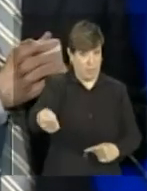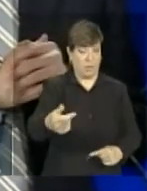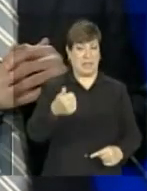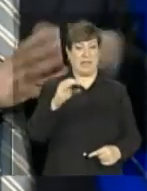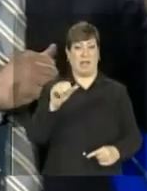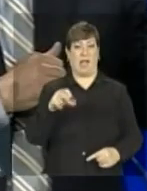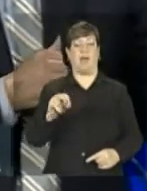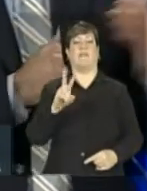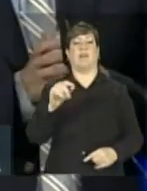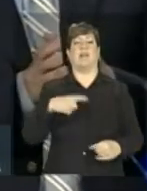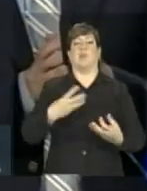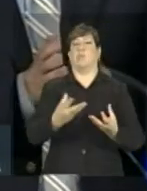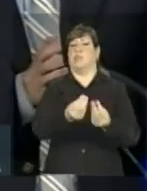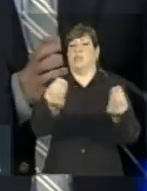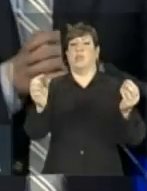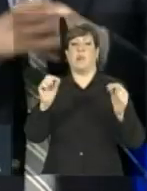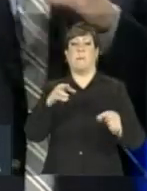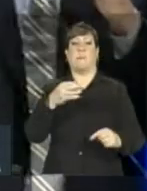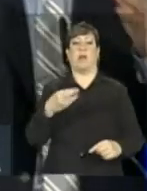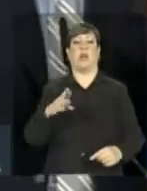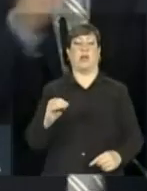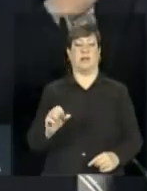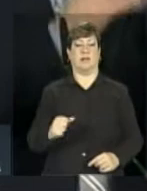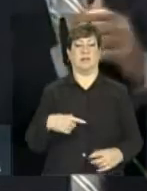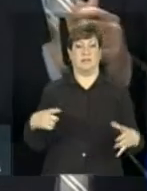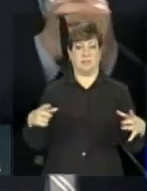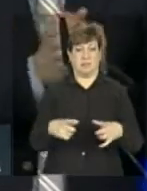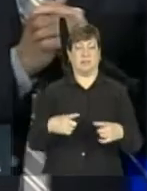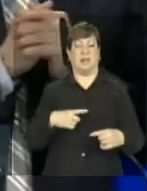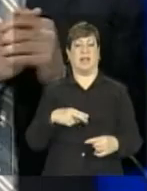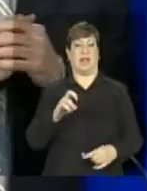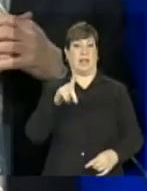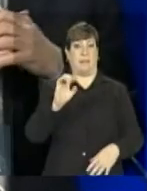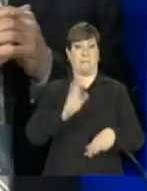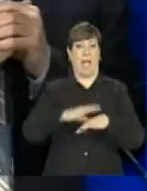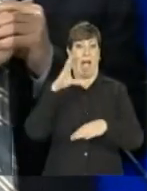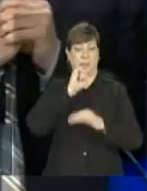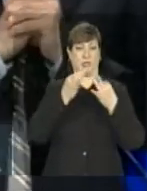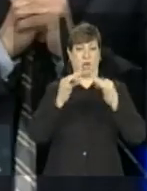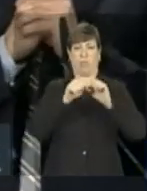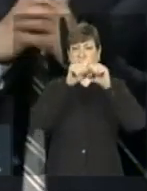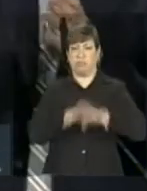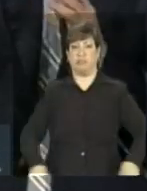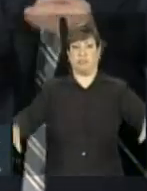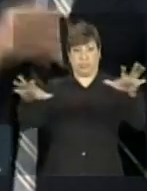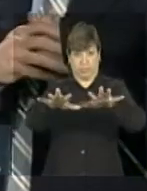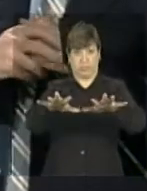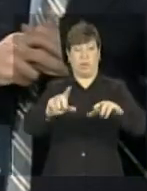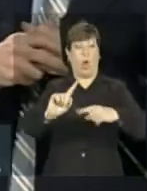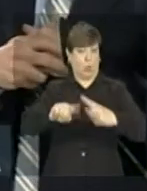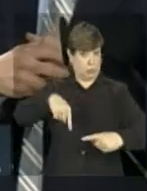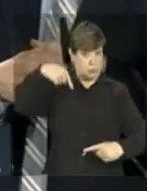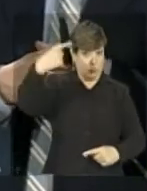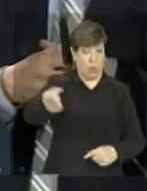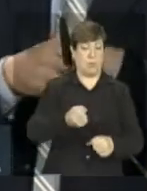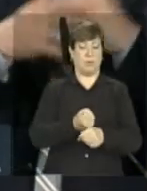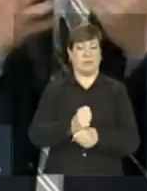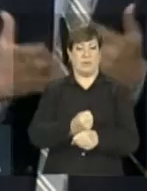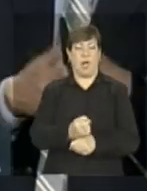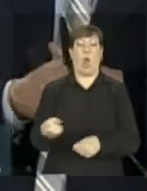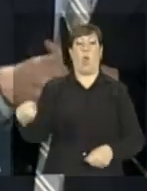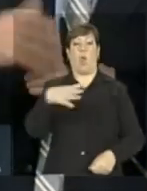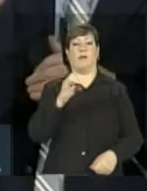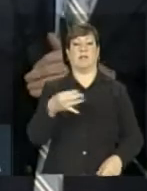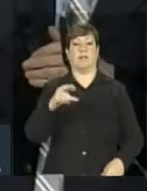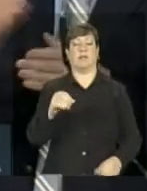enormes melhorias na infraestrutura digital, através de redes mais rápidas. E nos próximos anos, novos centros de